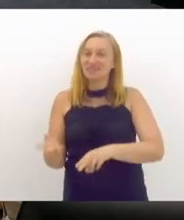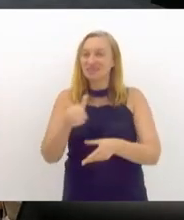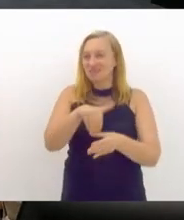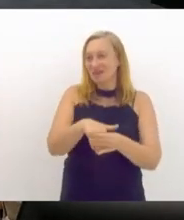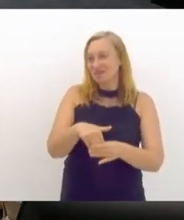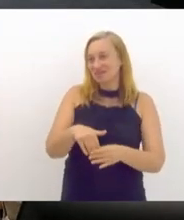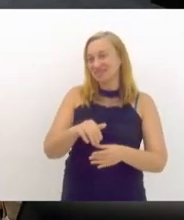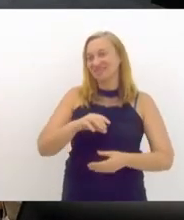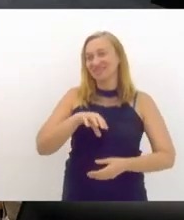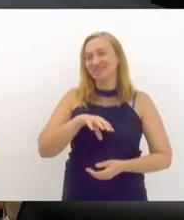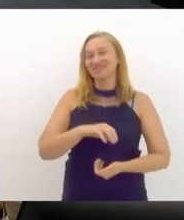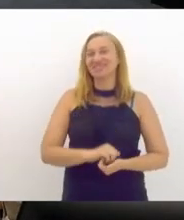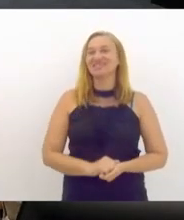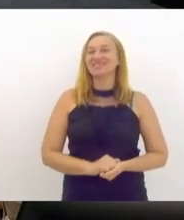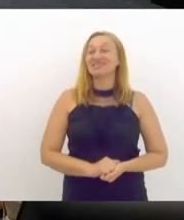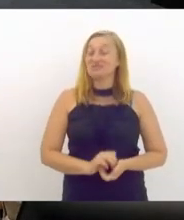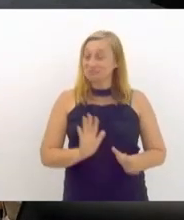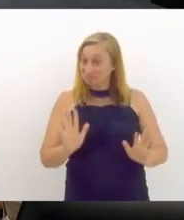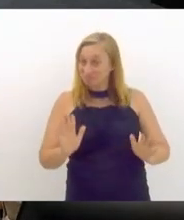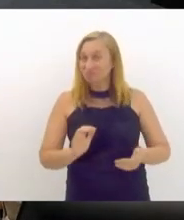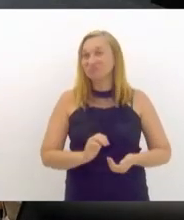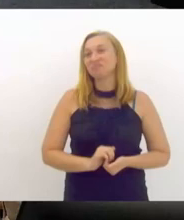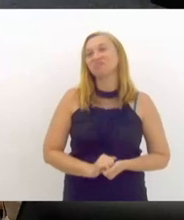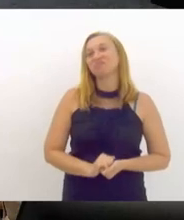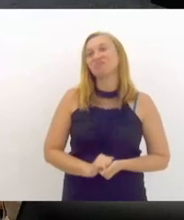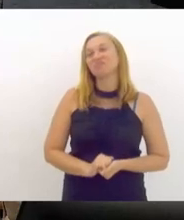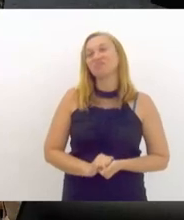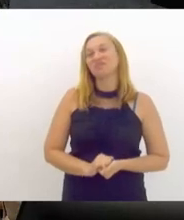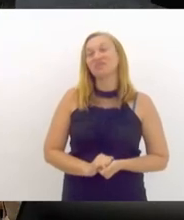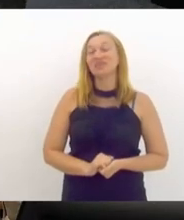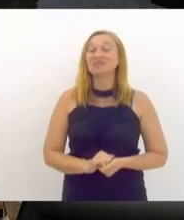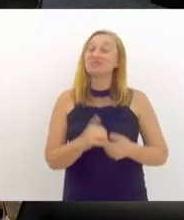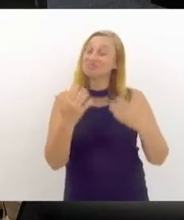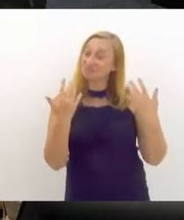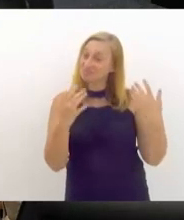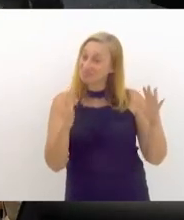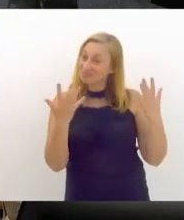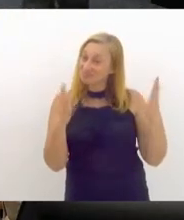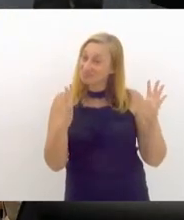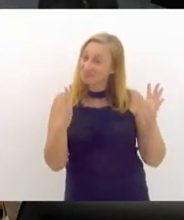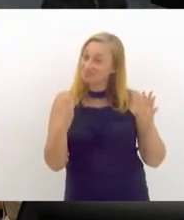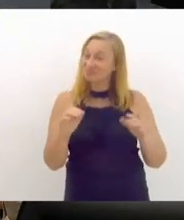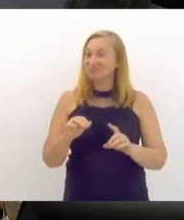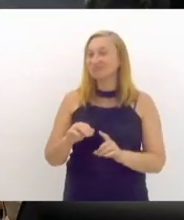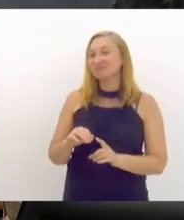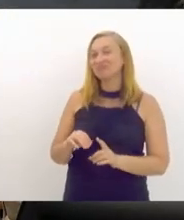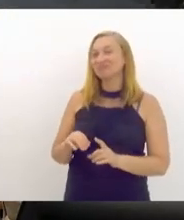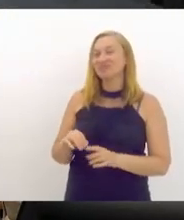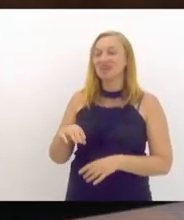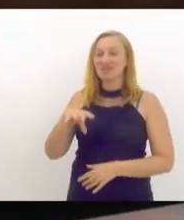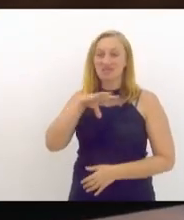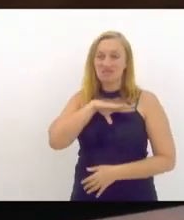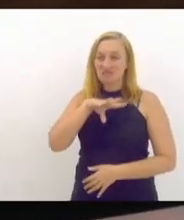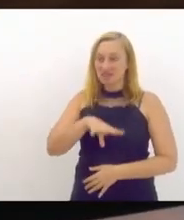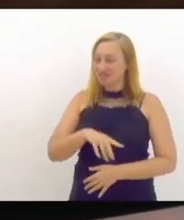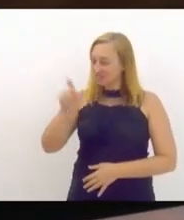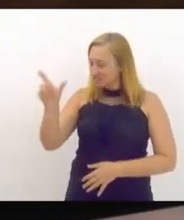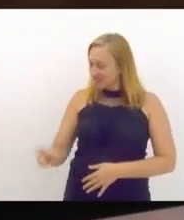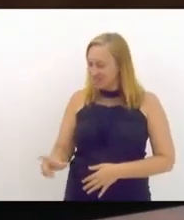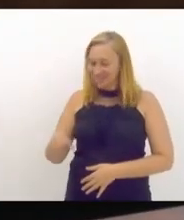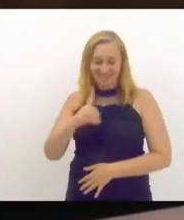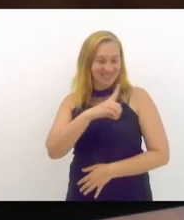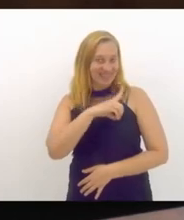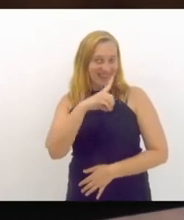votação, a termo que saúdo a nossa gloriosa vascaína,